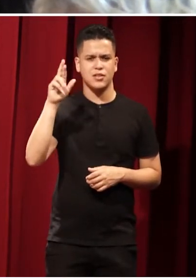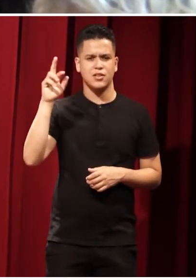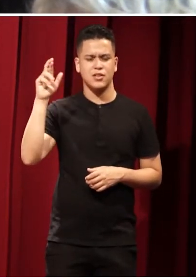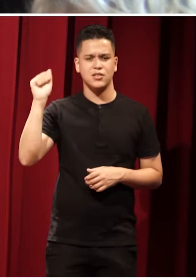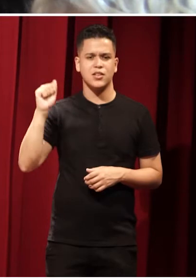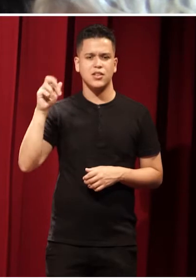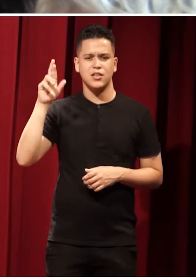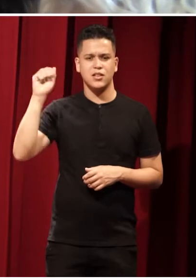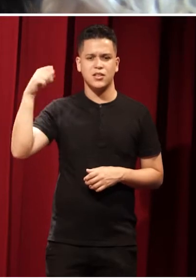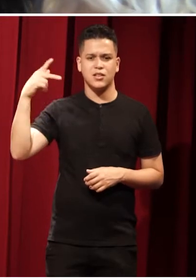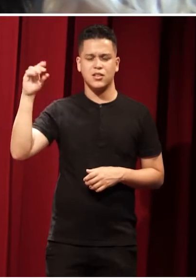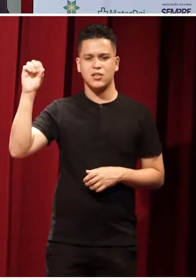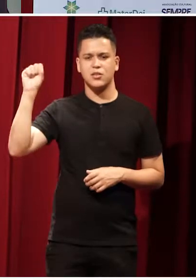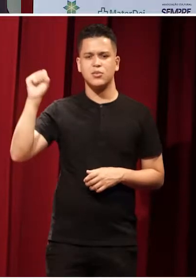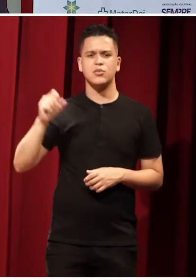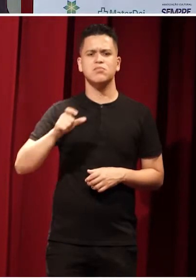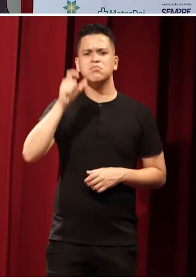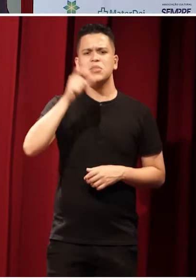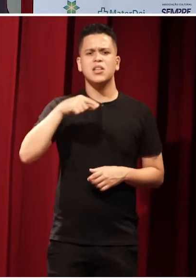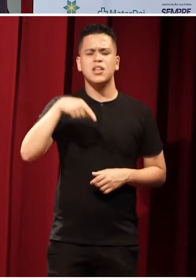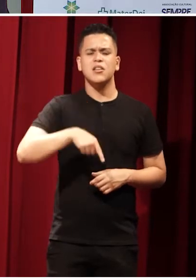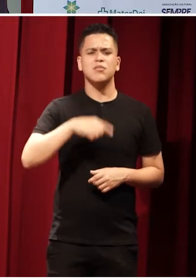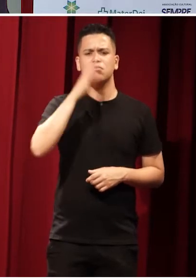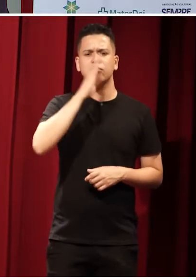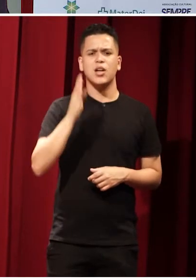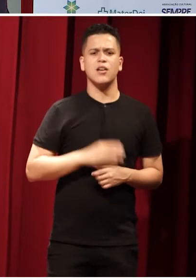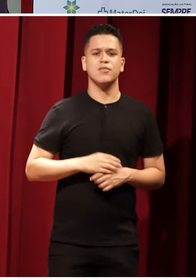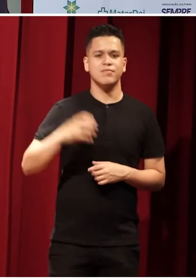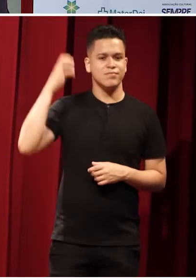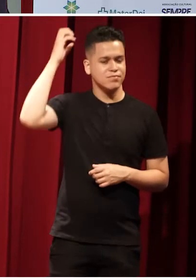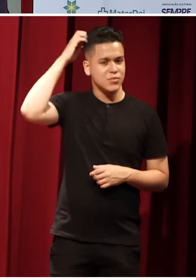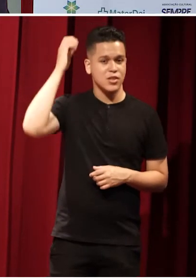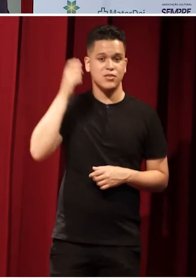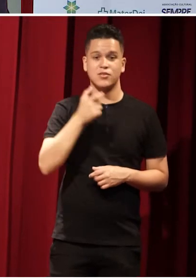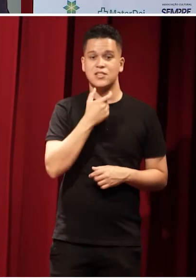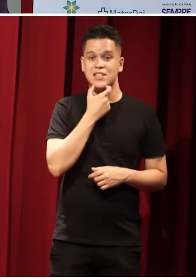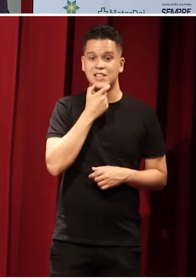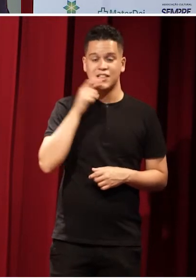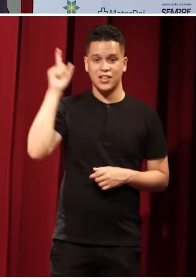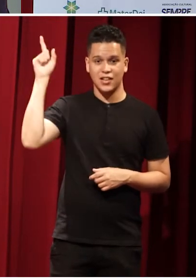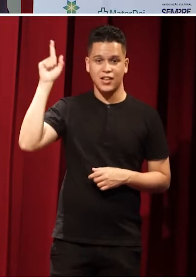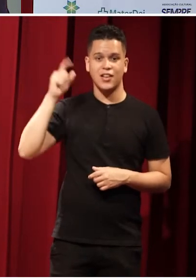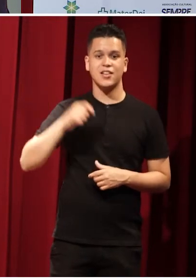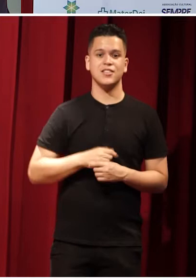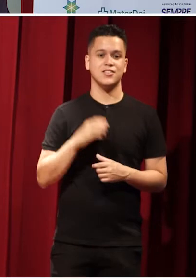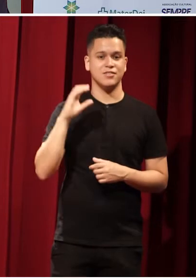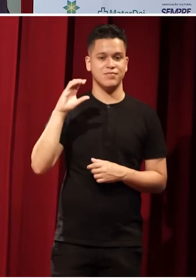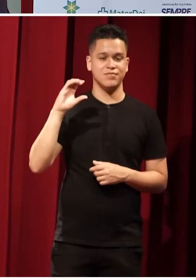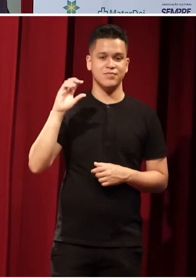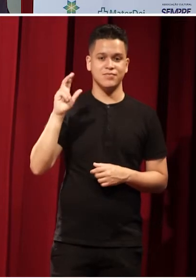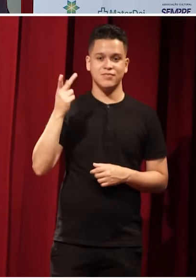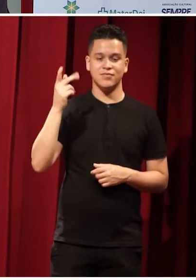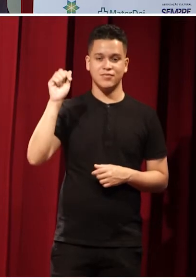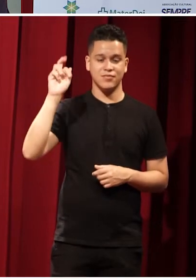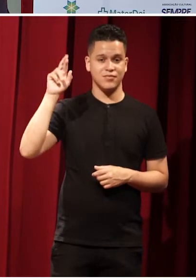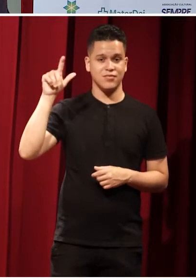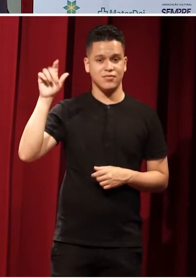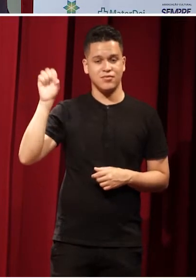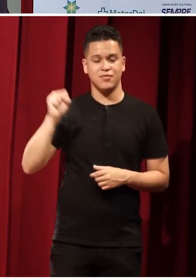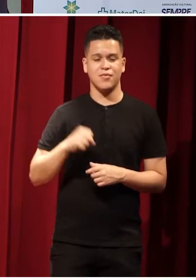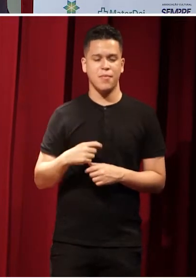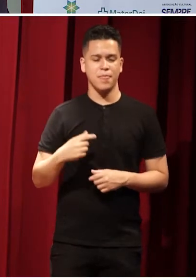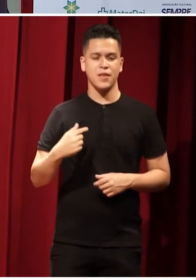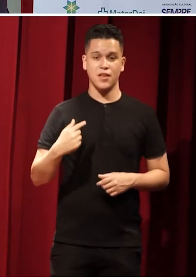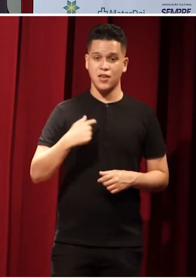observa estava no Brasil? atentamente. O príncipe Charles. Outro dia, eu estava na Amazônia, porque eu vivi 8 anos